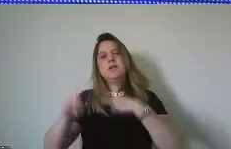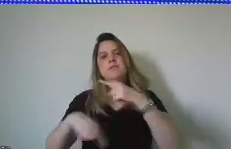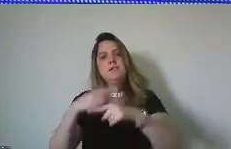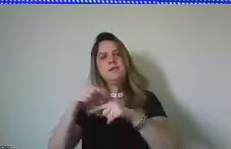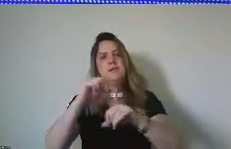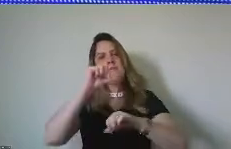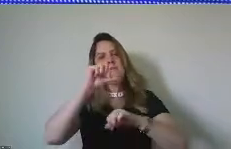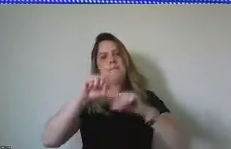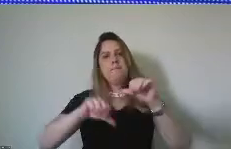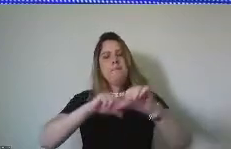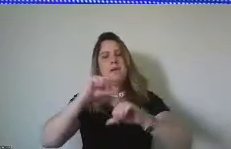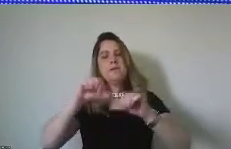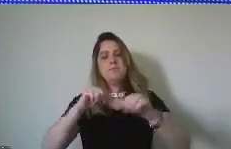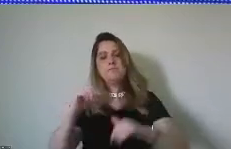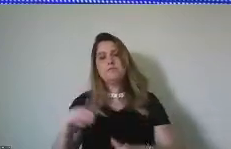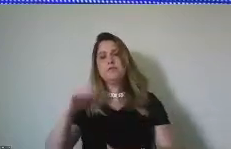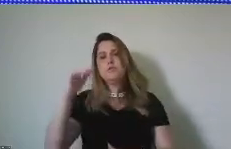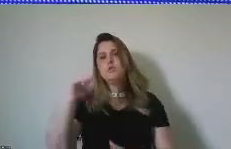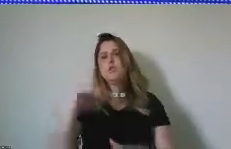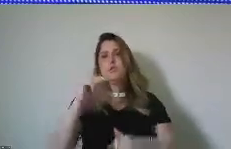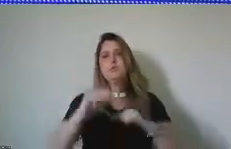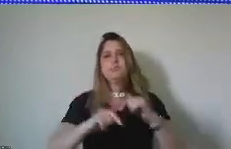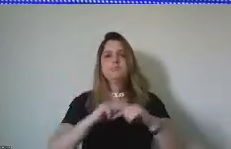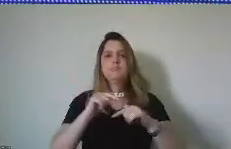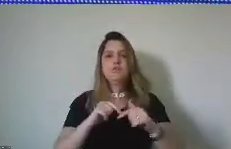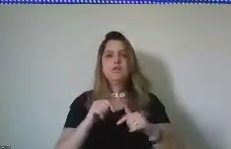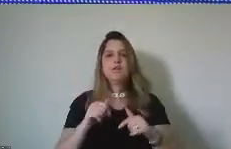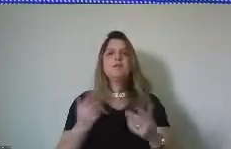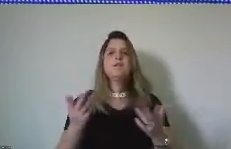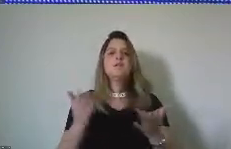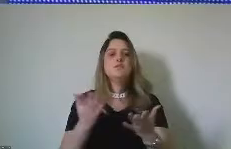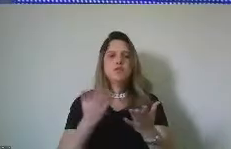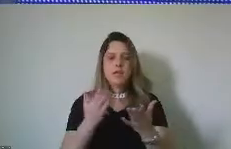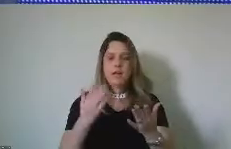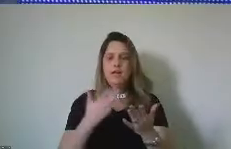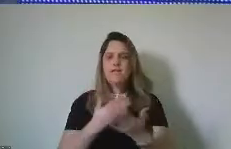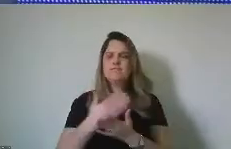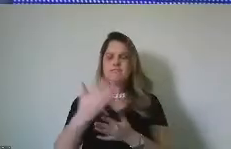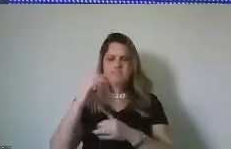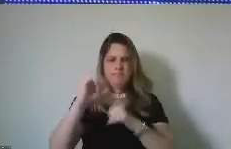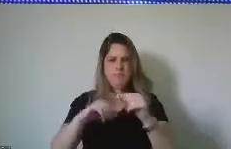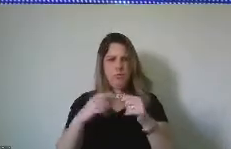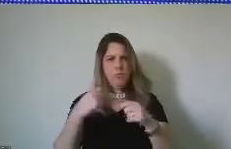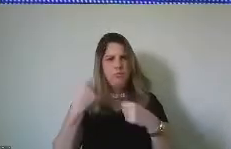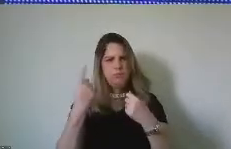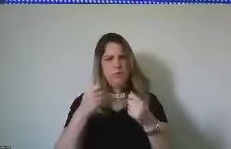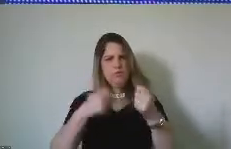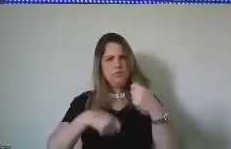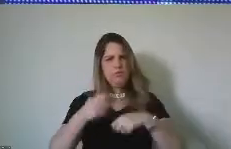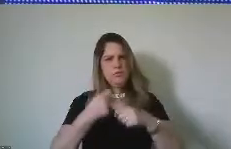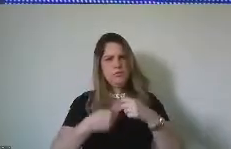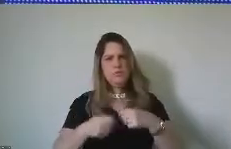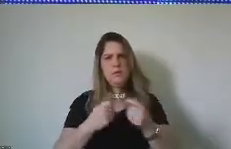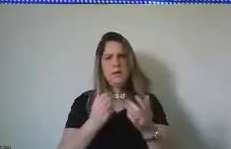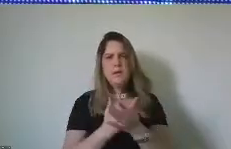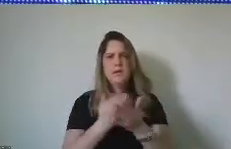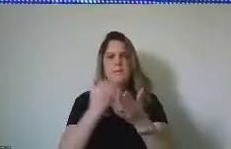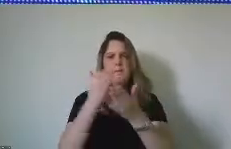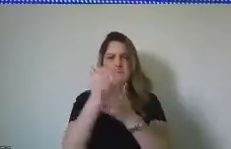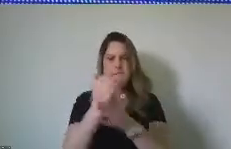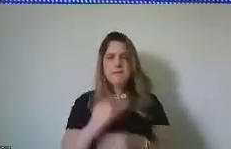de patamar de preço que e portanto já estão considerados no nosso caso de negócio acho que vale a pena ter isso claro é